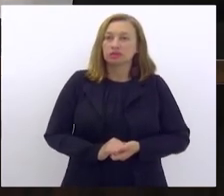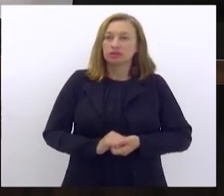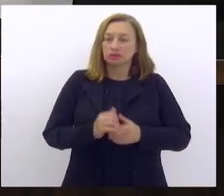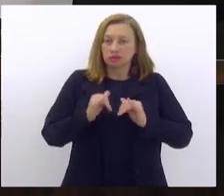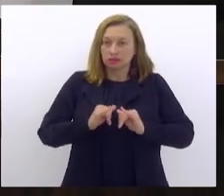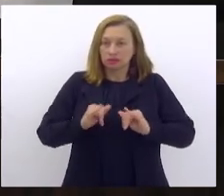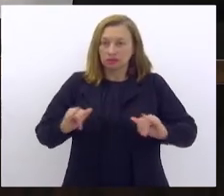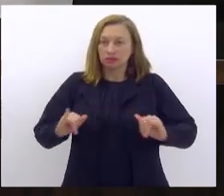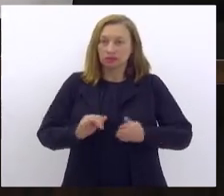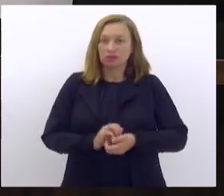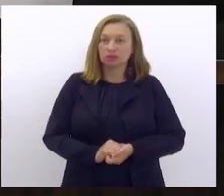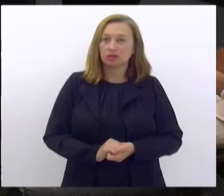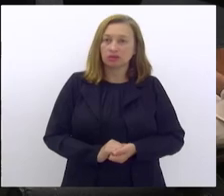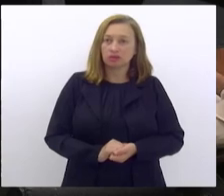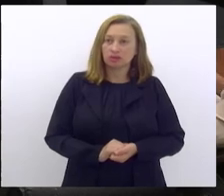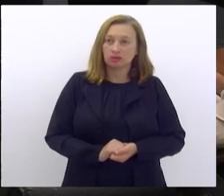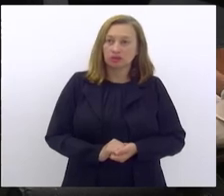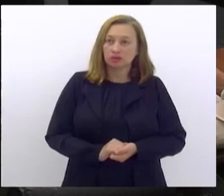autógrafo.